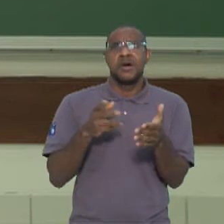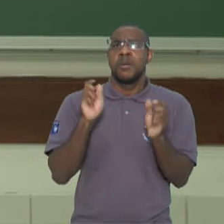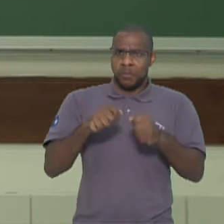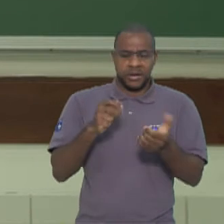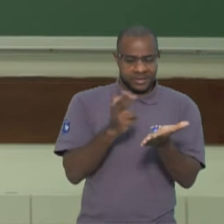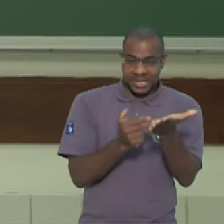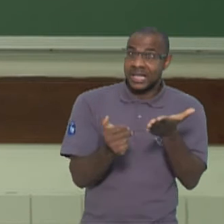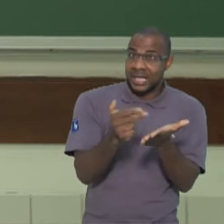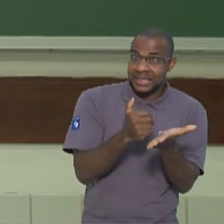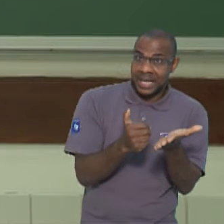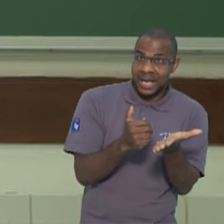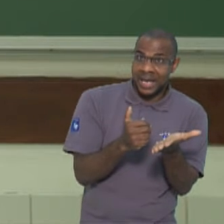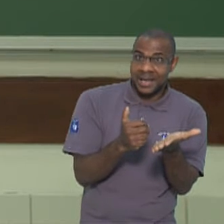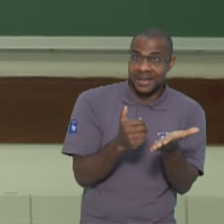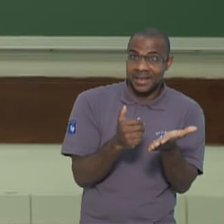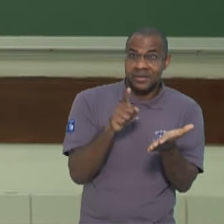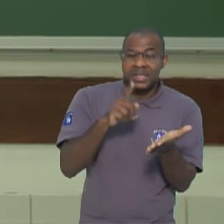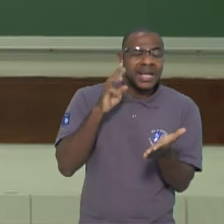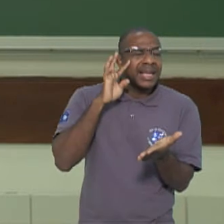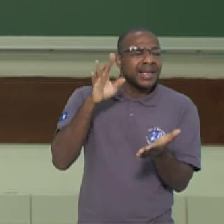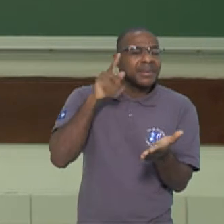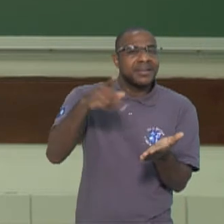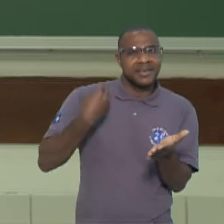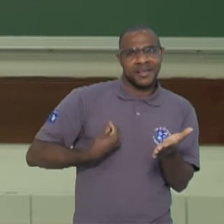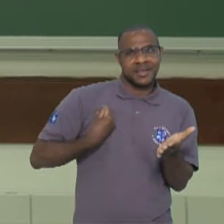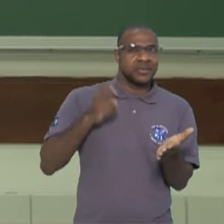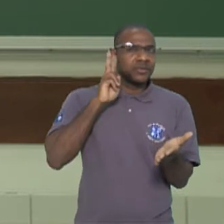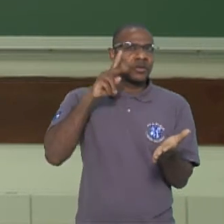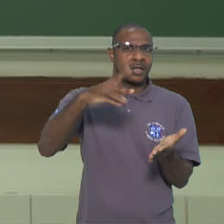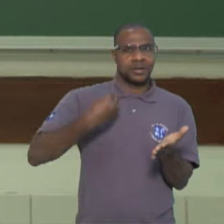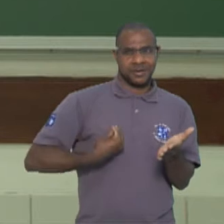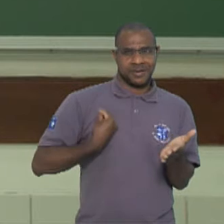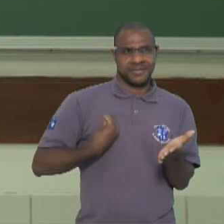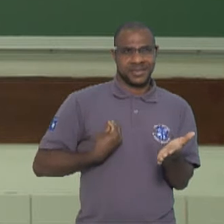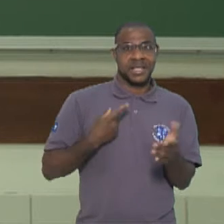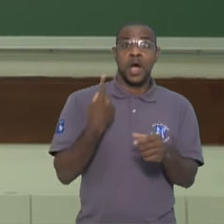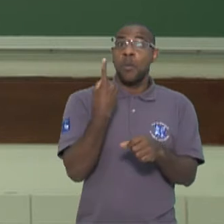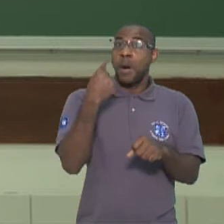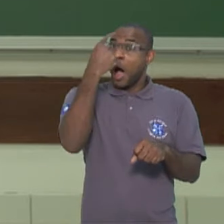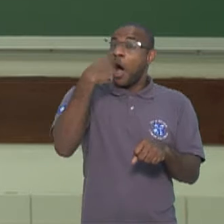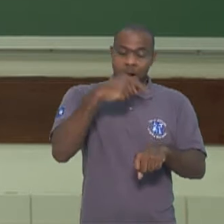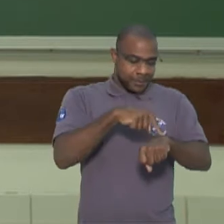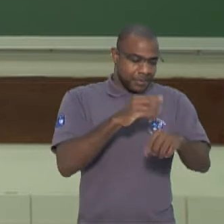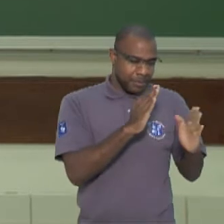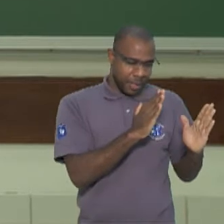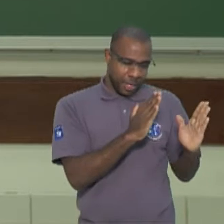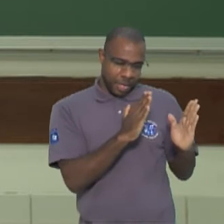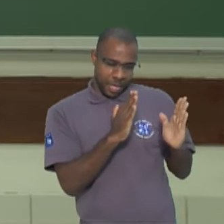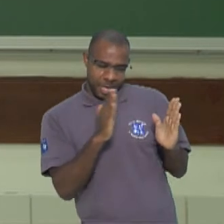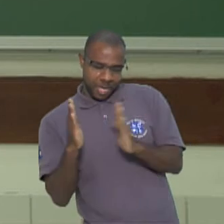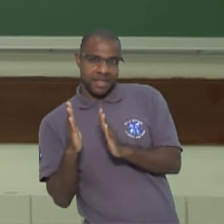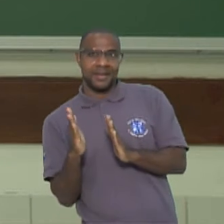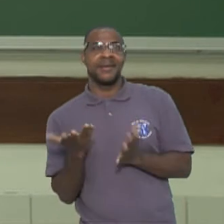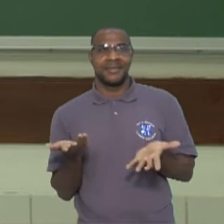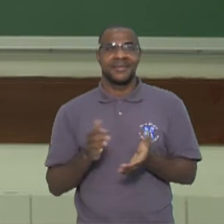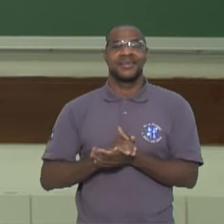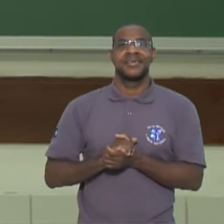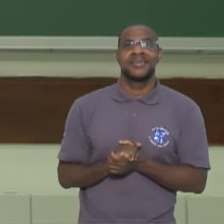escrever. Apenas algumas cenas do que você imagina ali para um filme de uma hora e meia. Pense que é bem pouco em relação ao tempo da sua